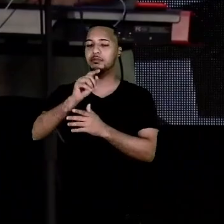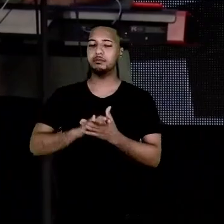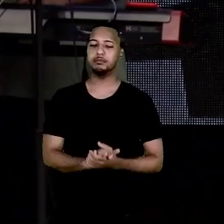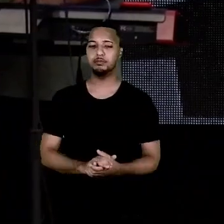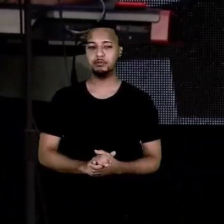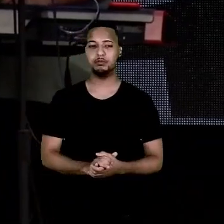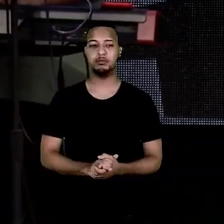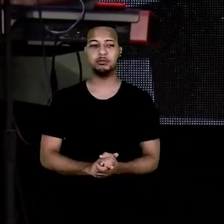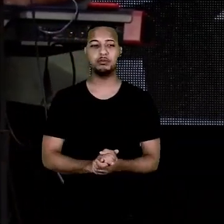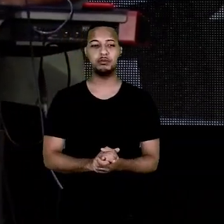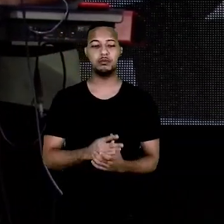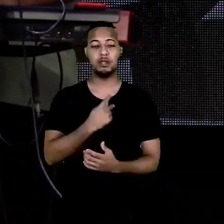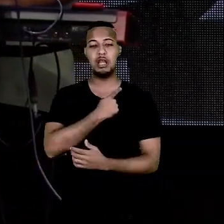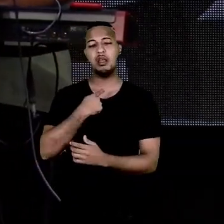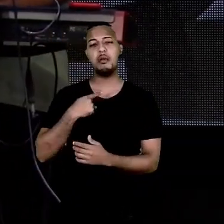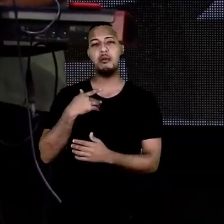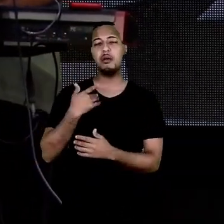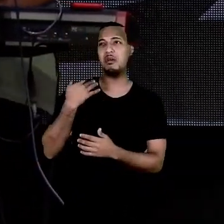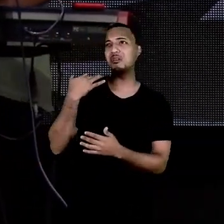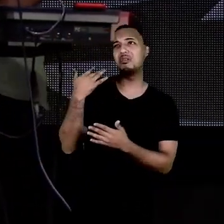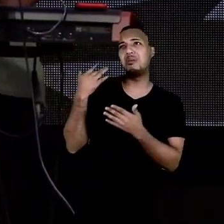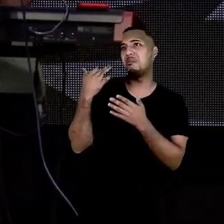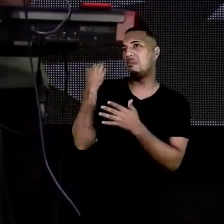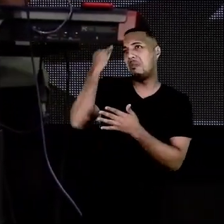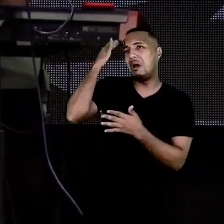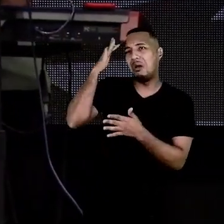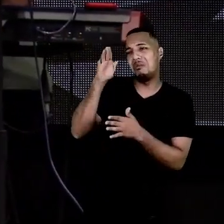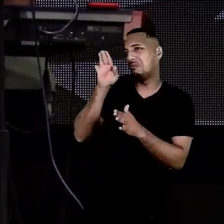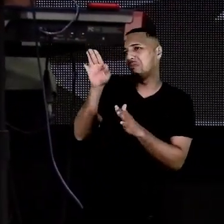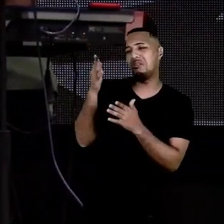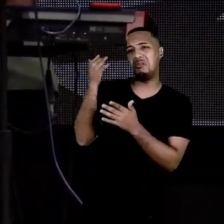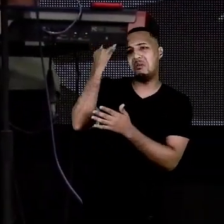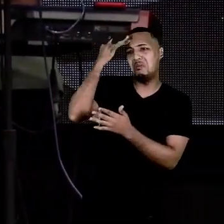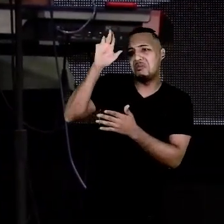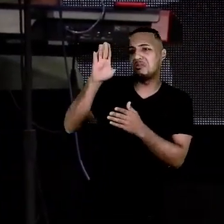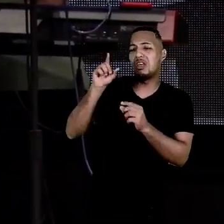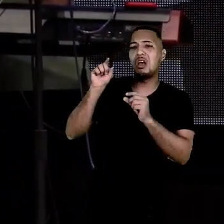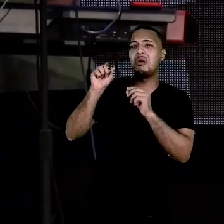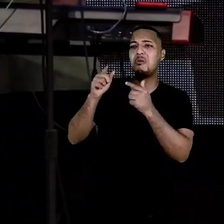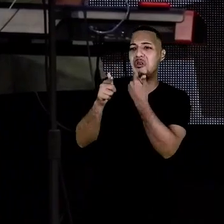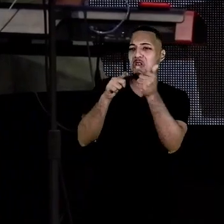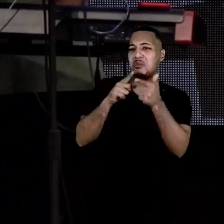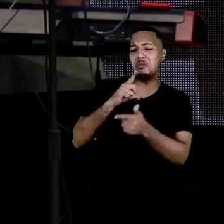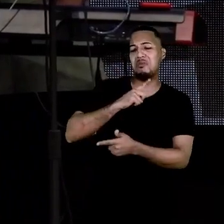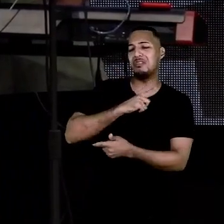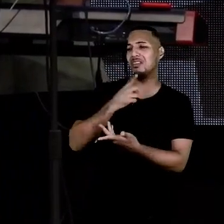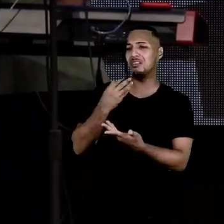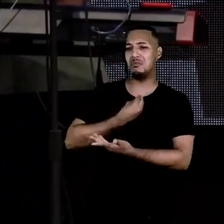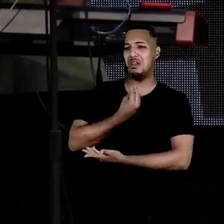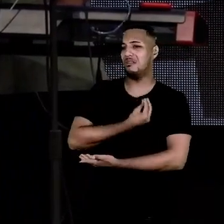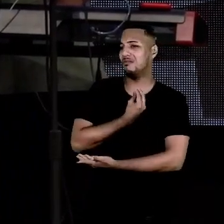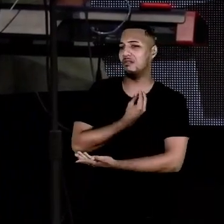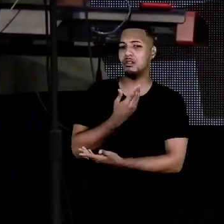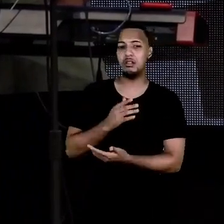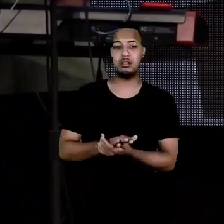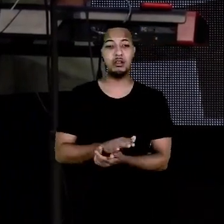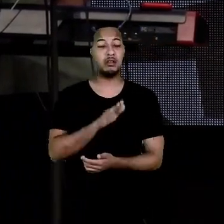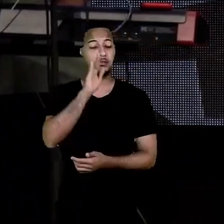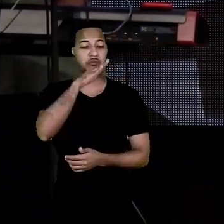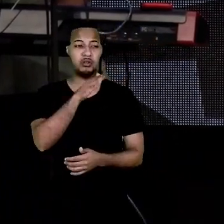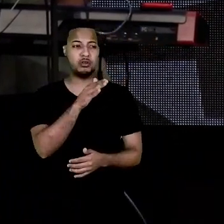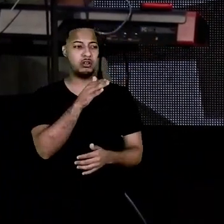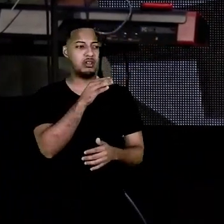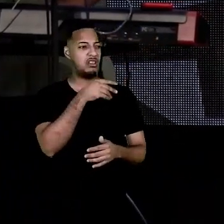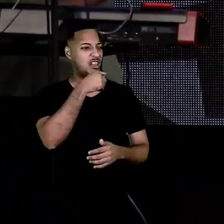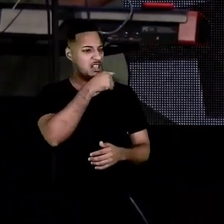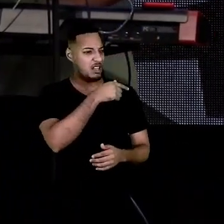Pastor, mas o senhor não sabe o tamanho de problemas que eu tenho. Deixa eu te ensinar uma coisa. Não saia por aí dizendo os problemas que você tem